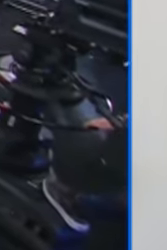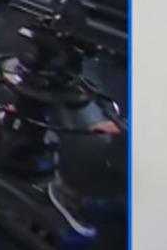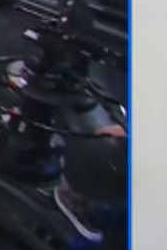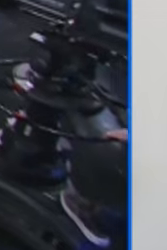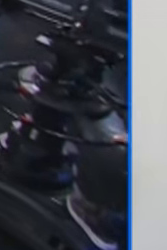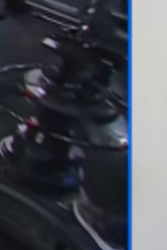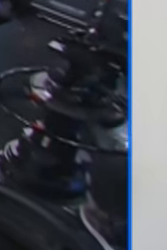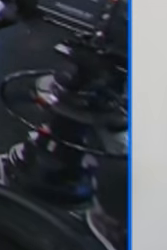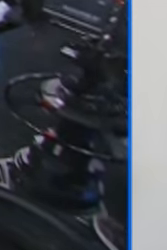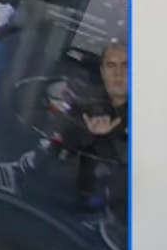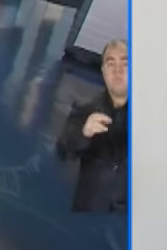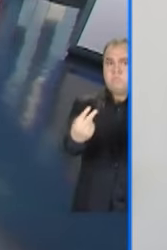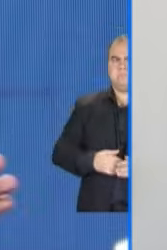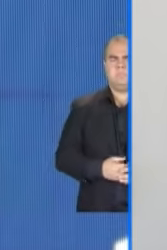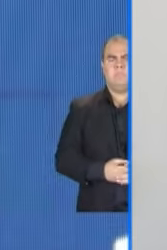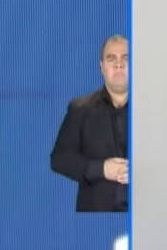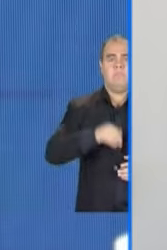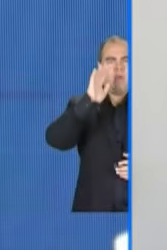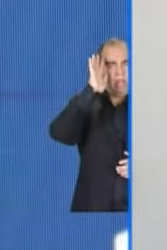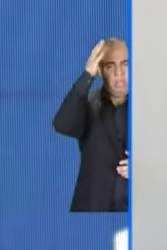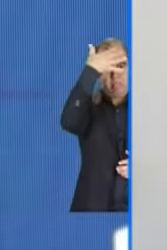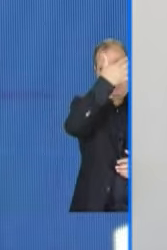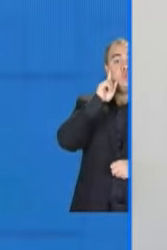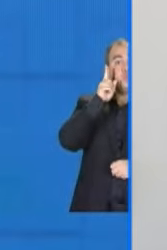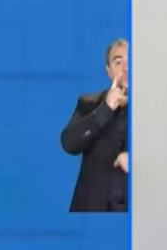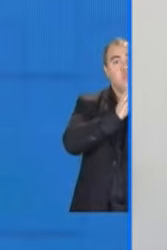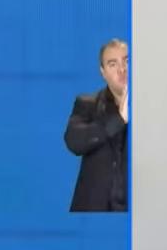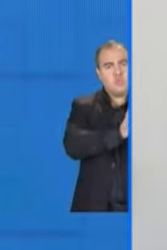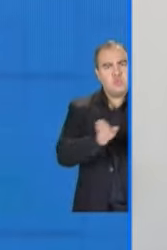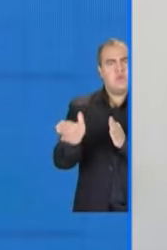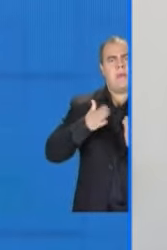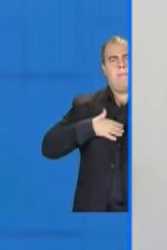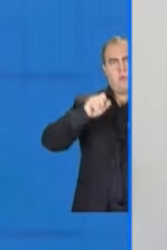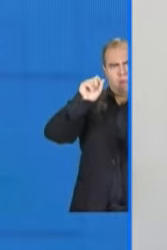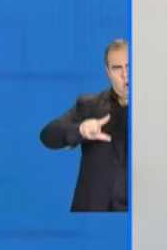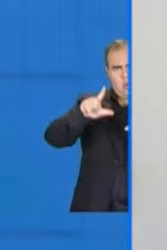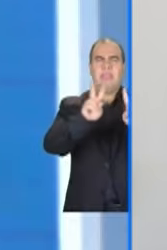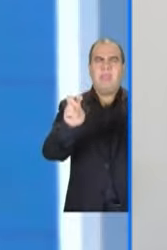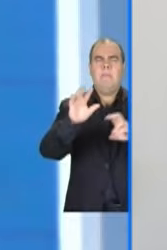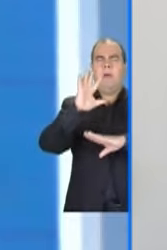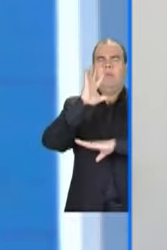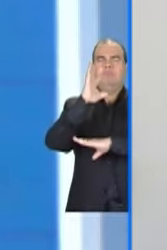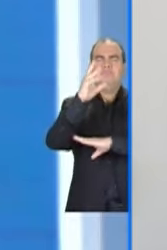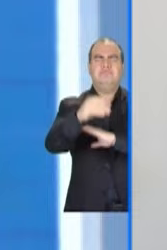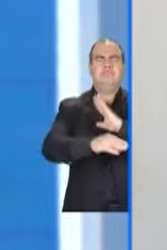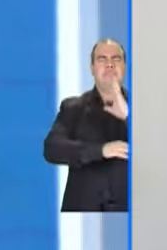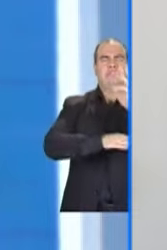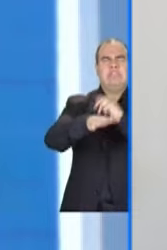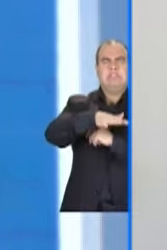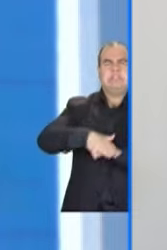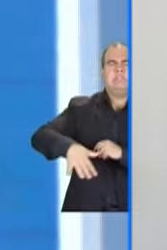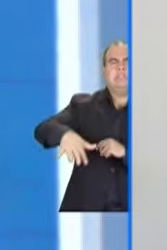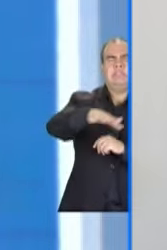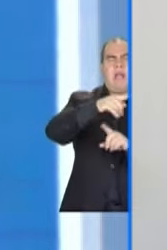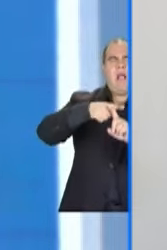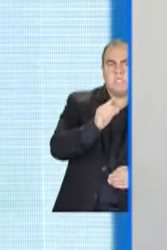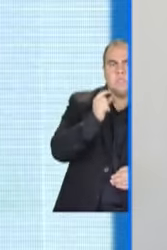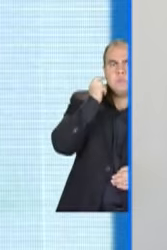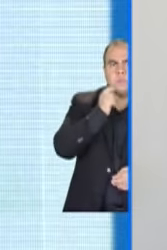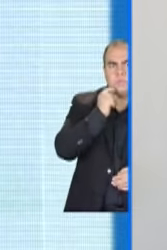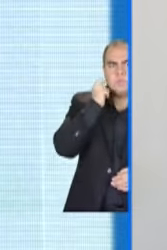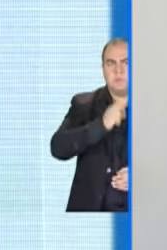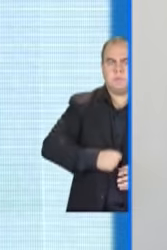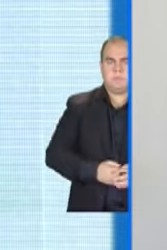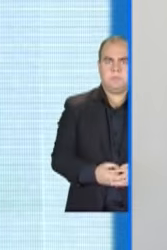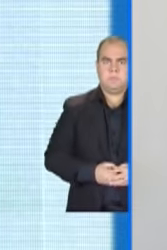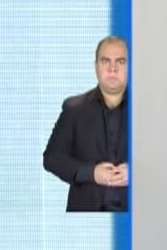Hoje as empresas, as big techs, elas inclusive terceirizam para outras empresas, de modo que elas contratam, é o chamado chão